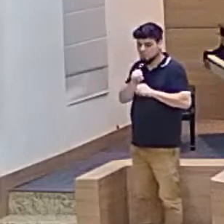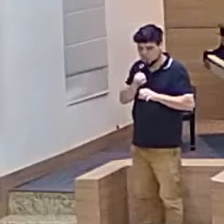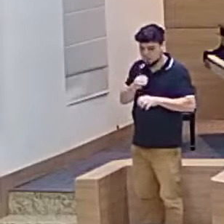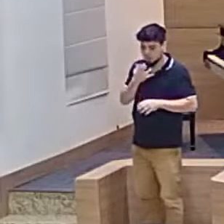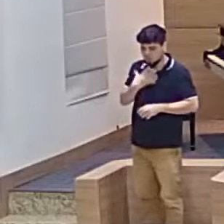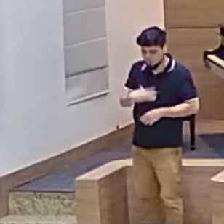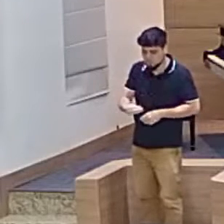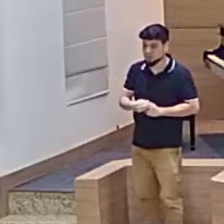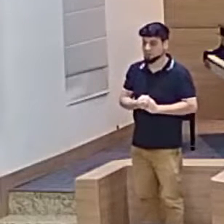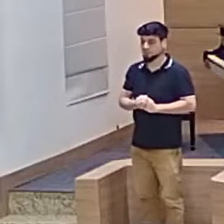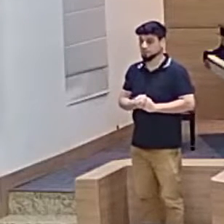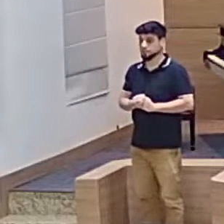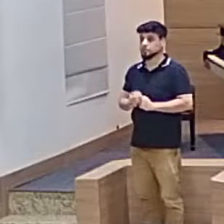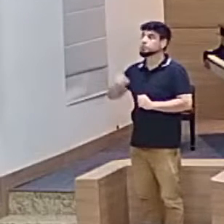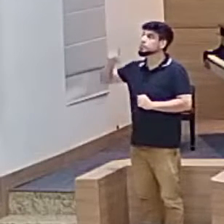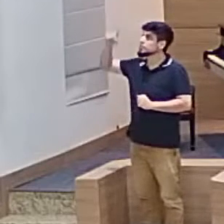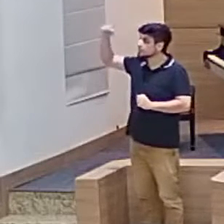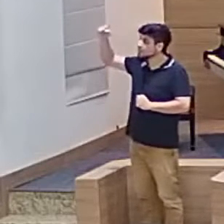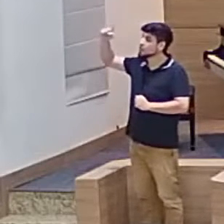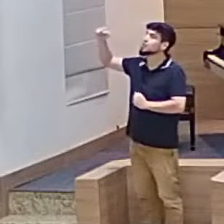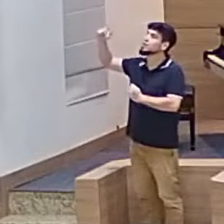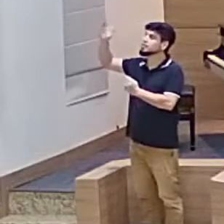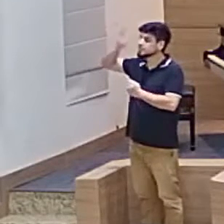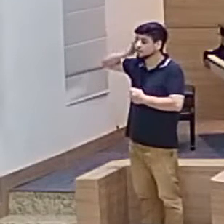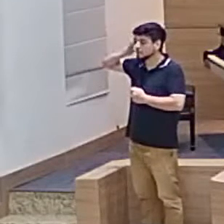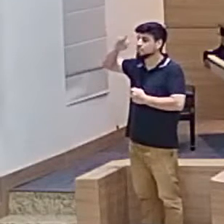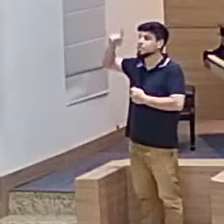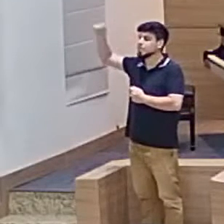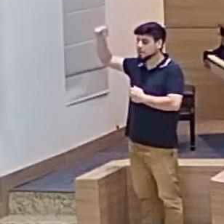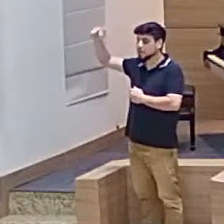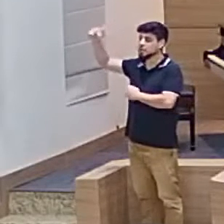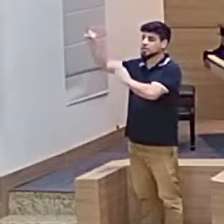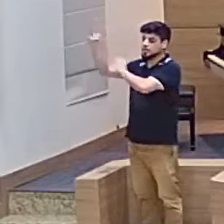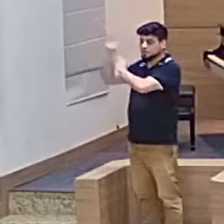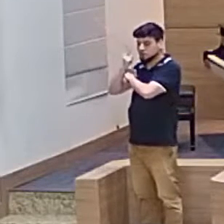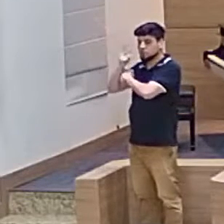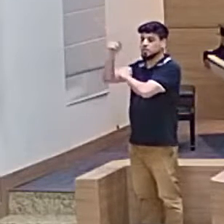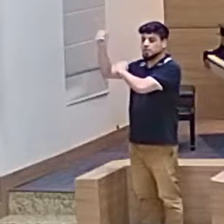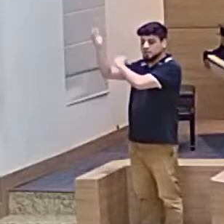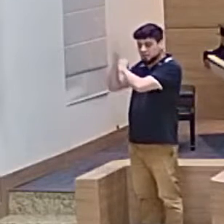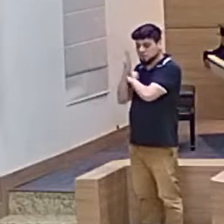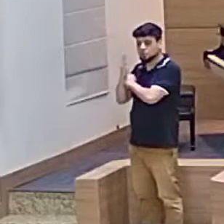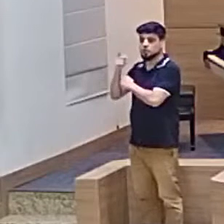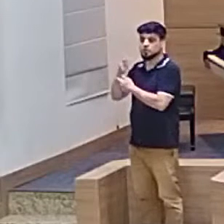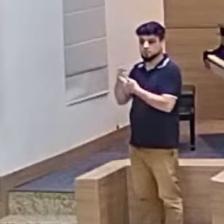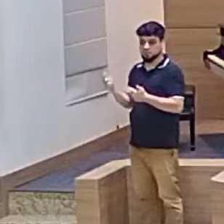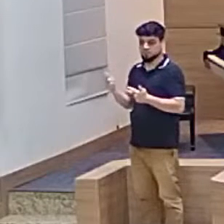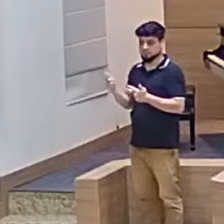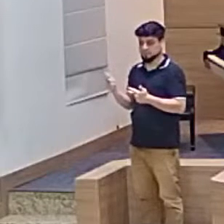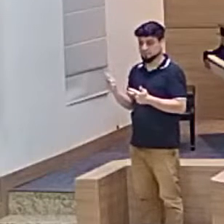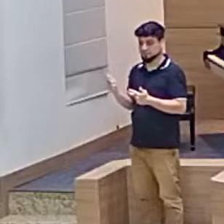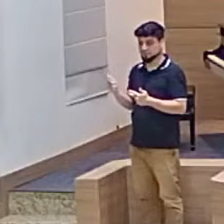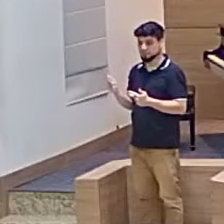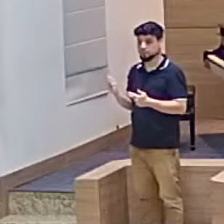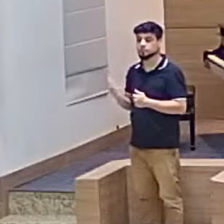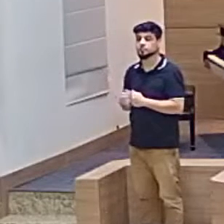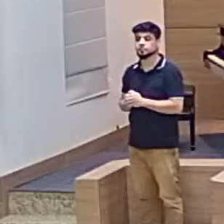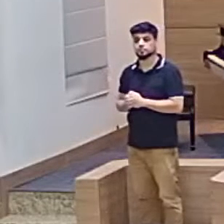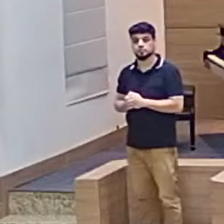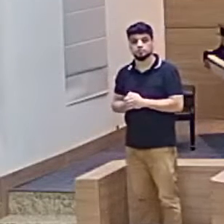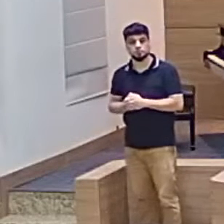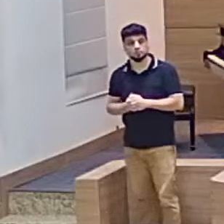entender que ele é quem com condiciona a minha caminhada E aí oi oi